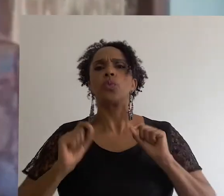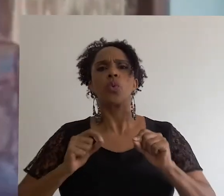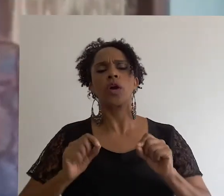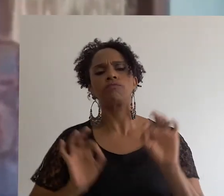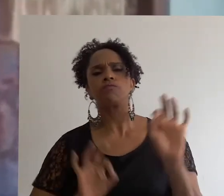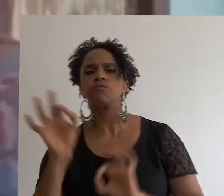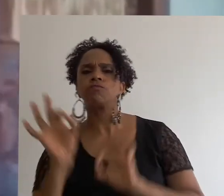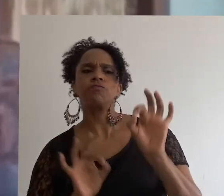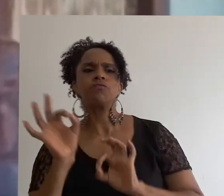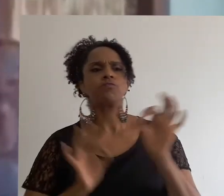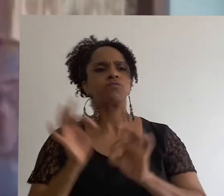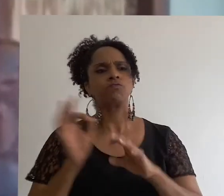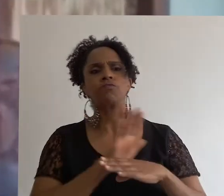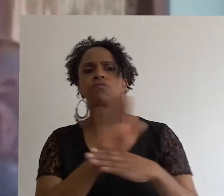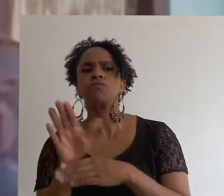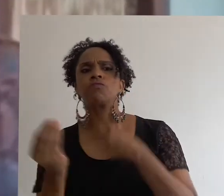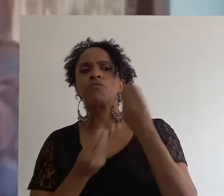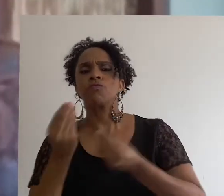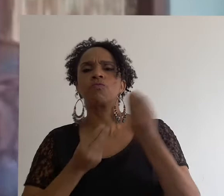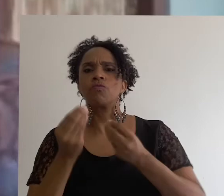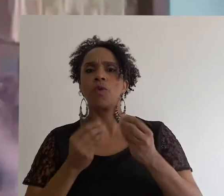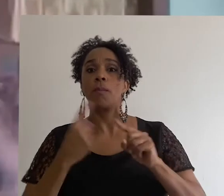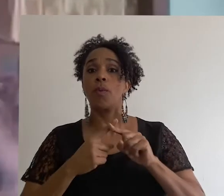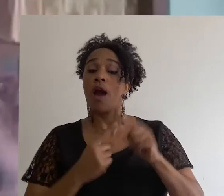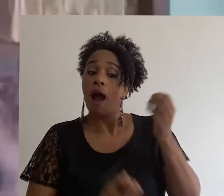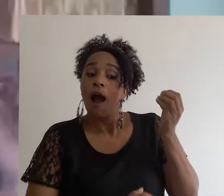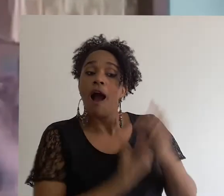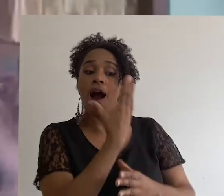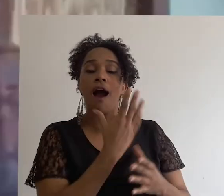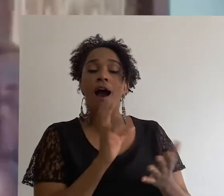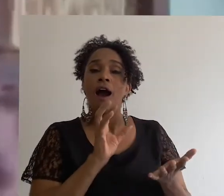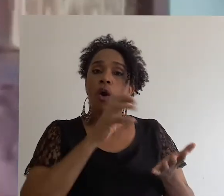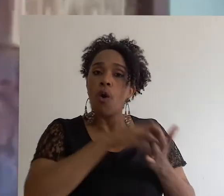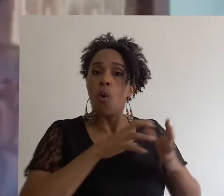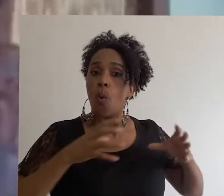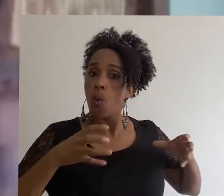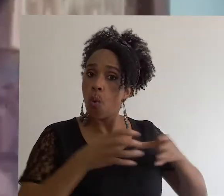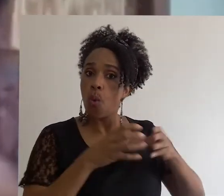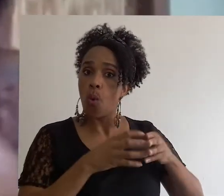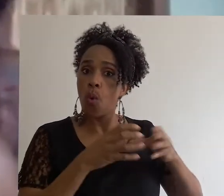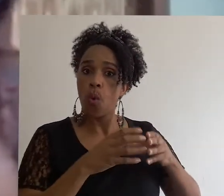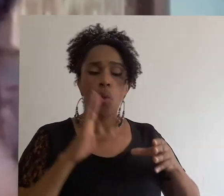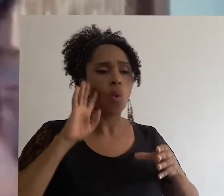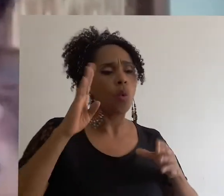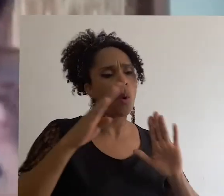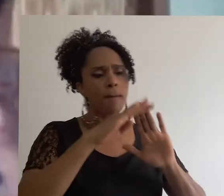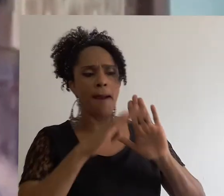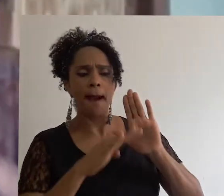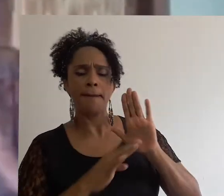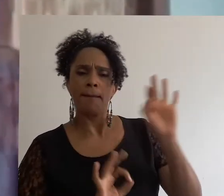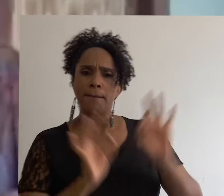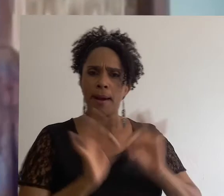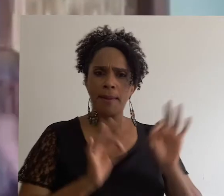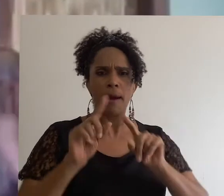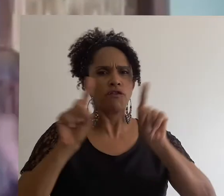das ações do Comitê Central da Covid-19. Esse comitê que foi responsável aí pela elaboração do plano de contingência, comitê composto